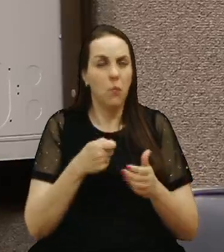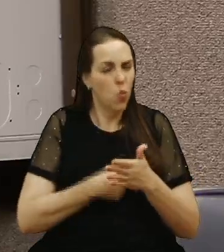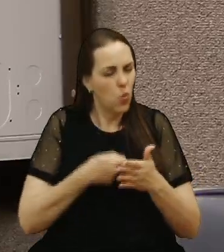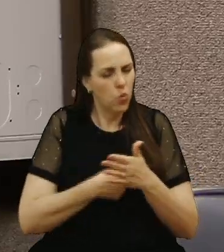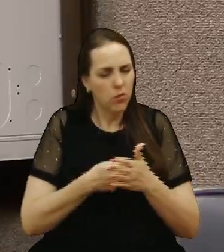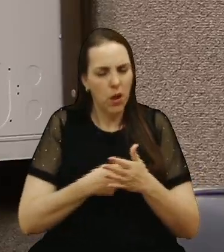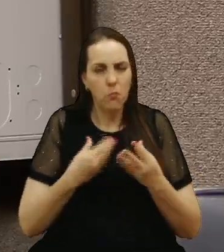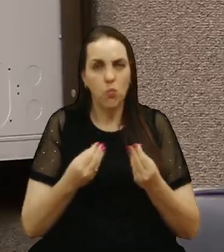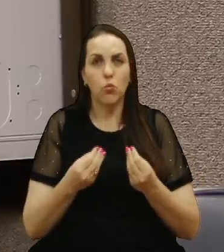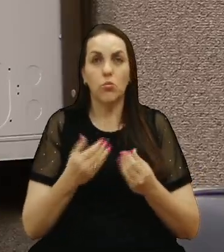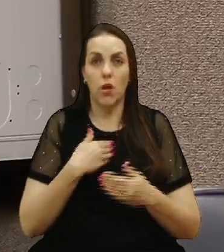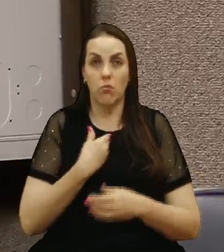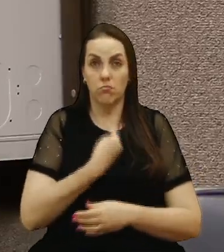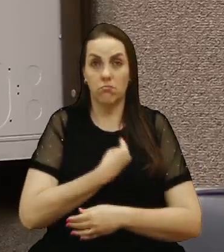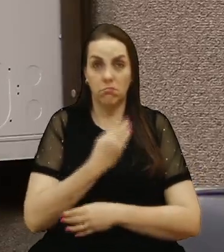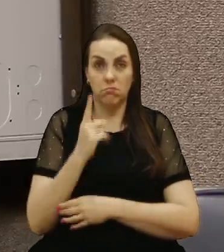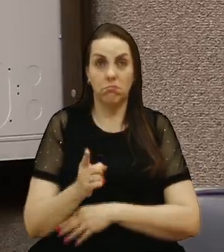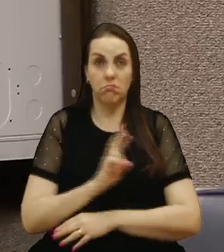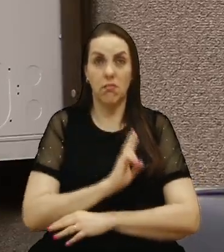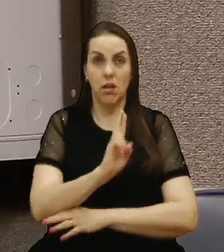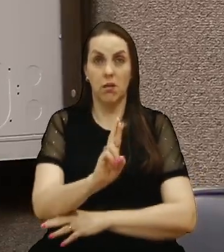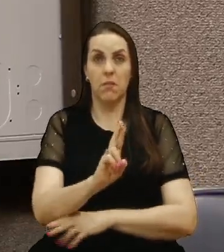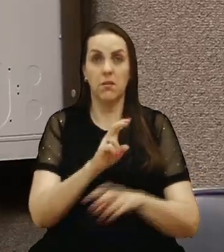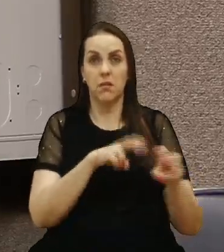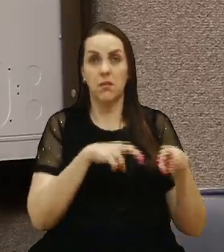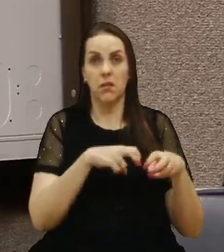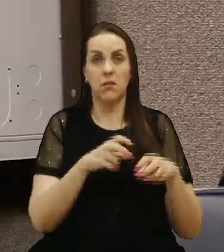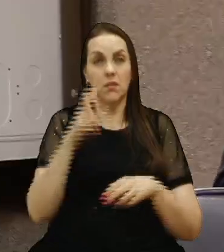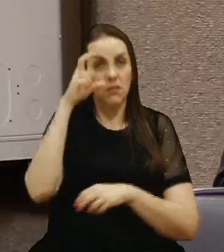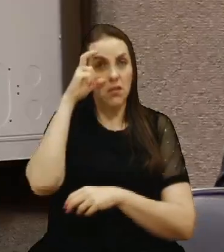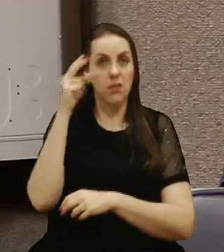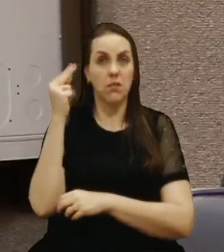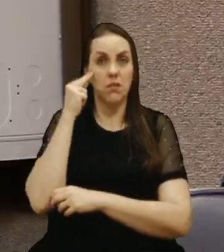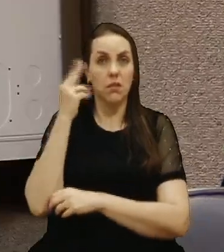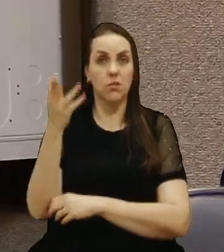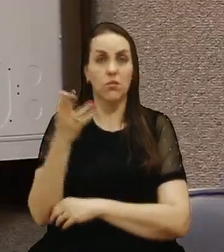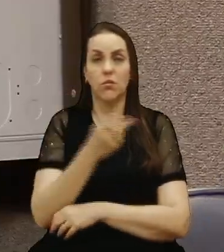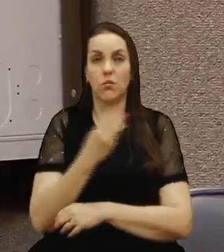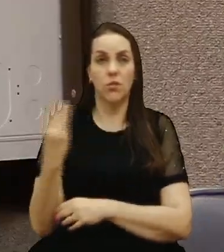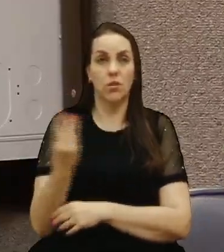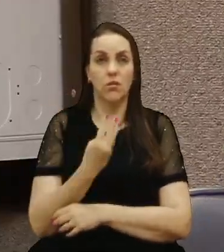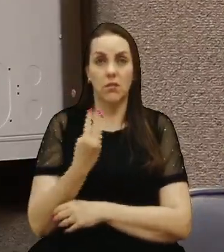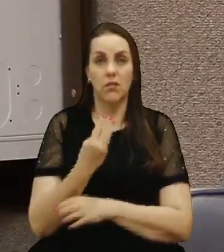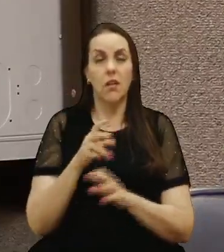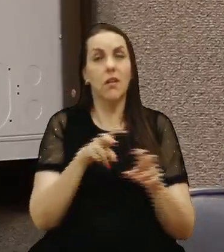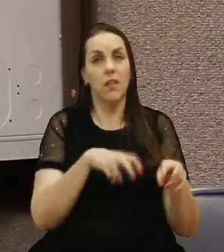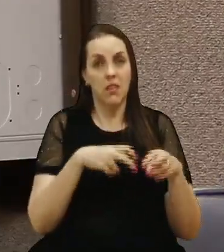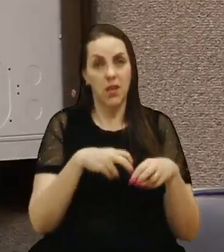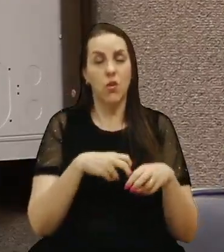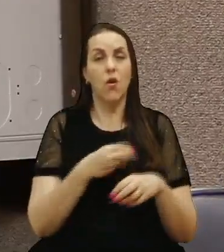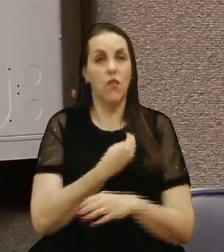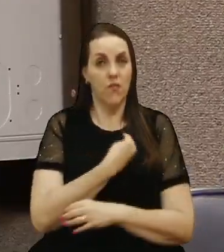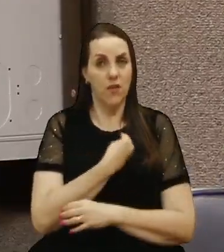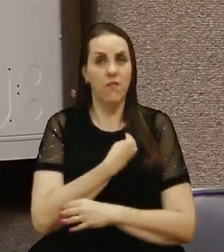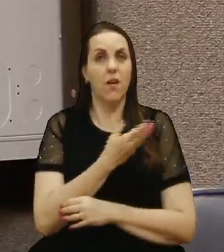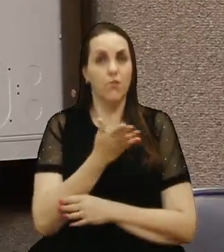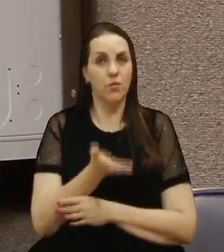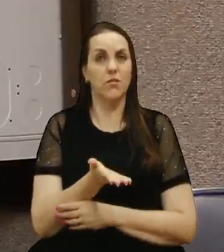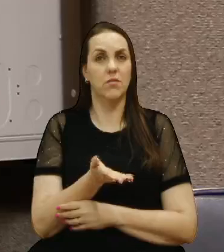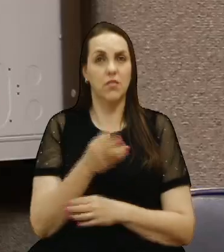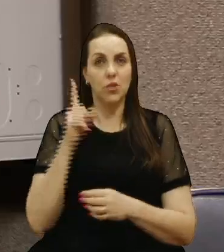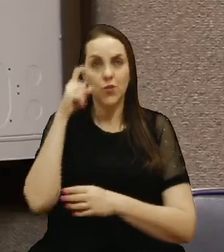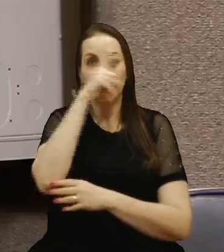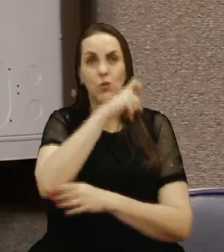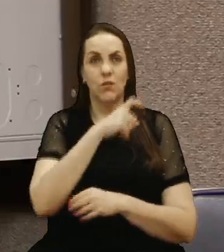isso. Eu estou aqui representando os agricultores, junto com a Sandra, com o Sandro. Nós somos do interior e nós vivemos na pele as